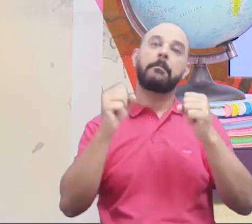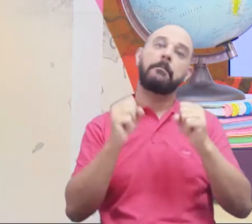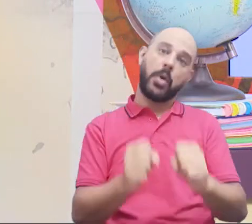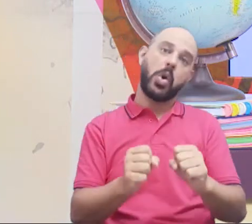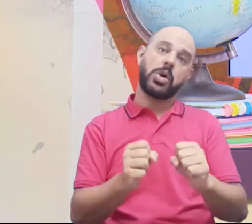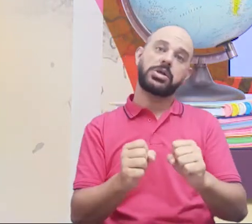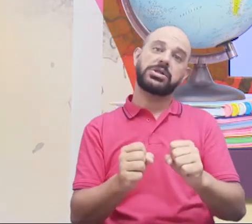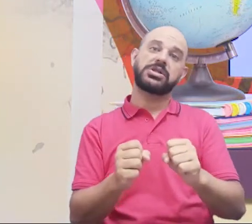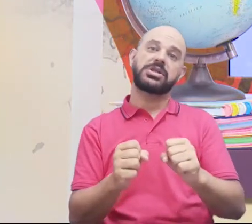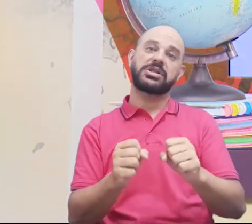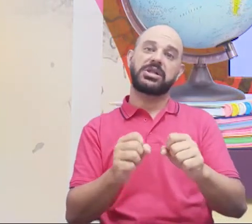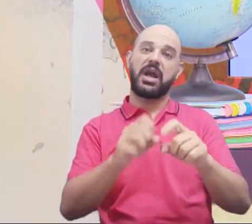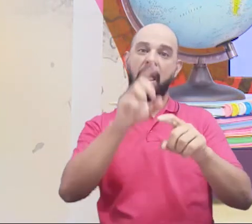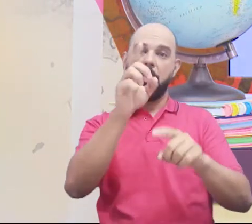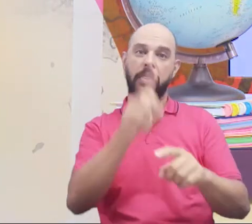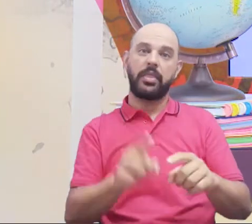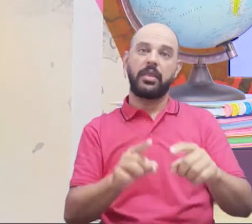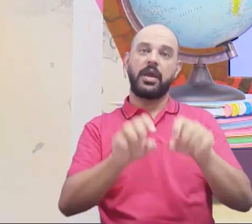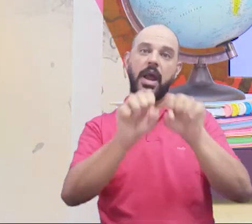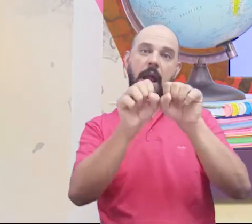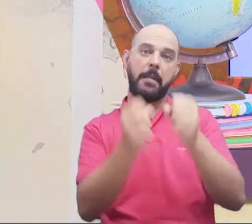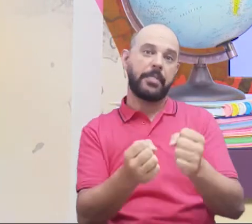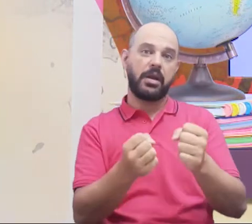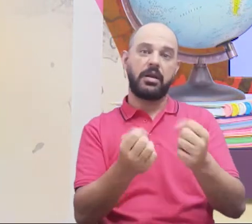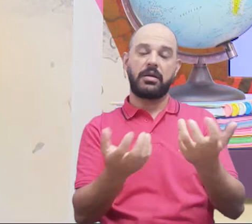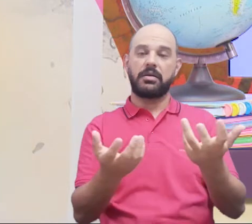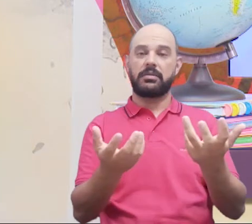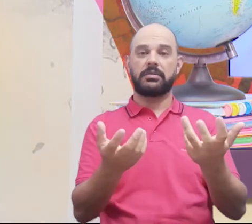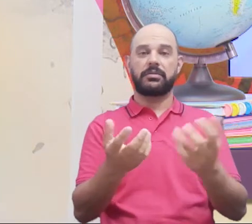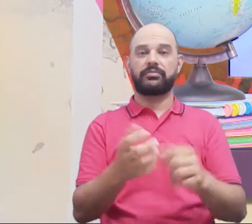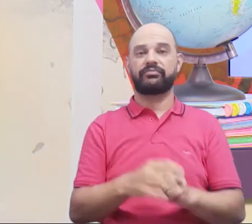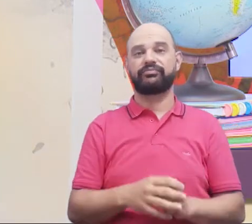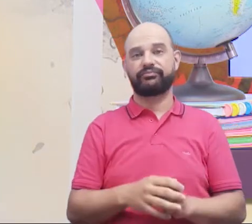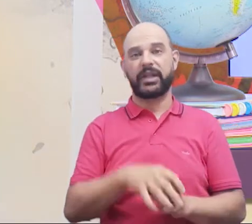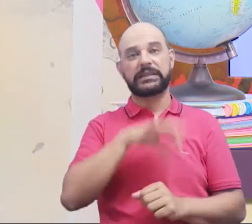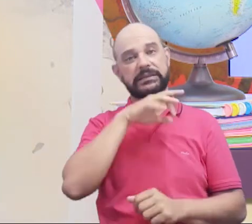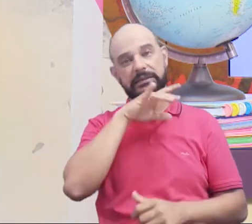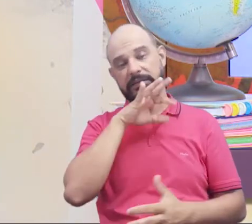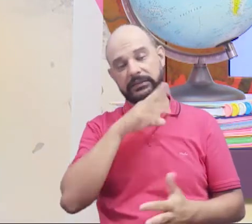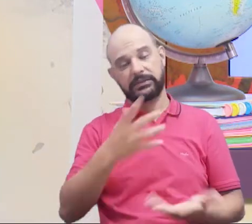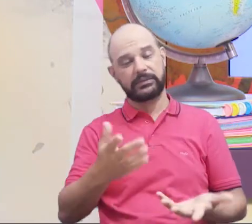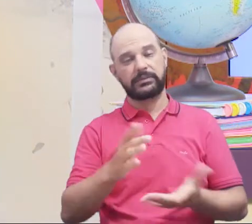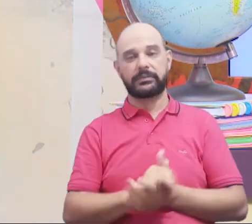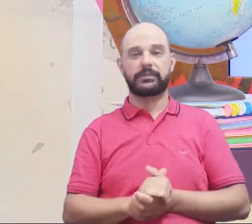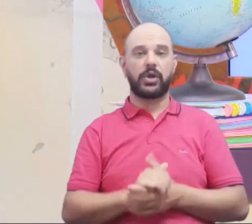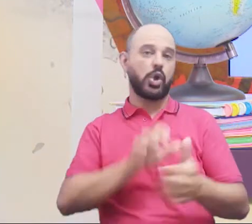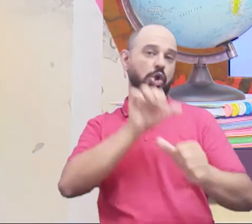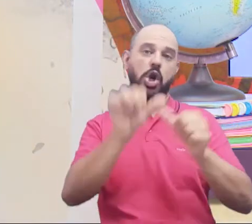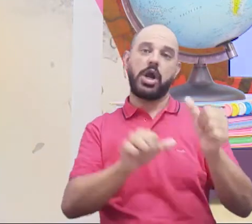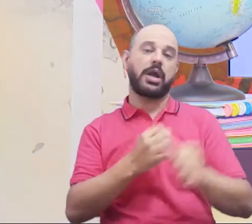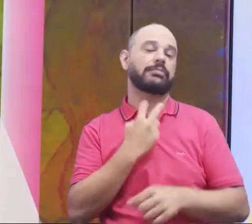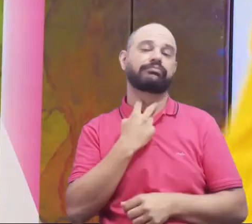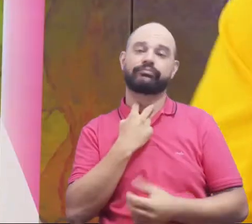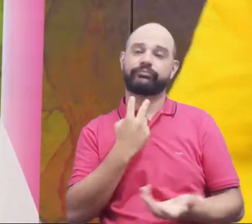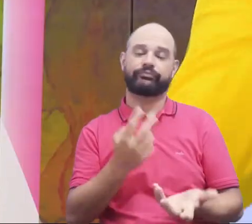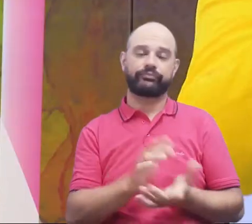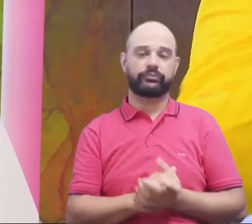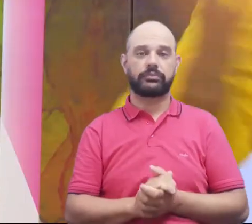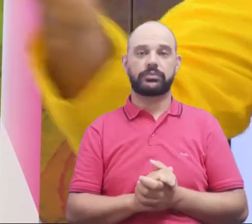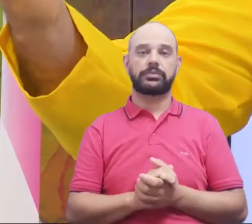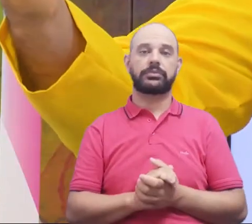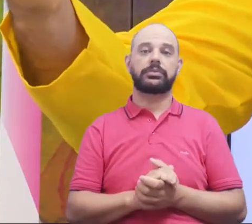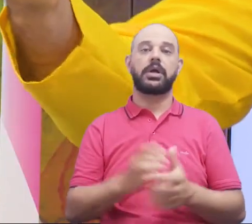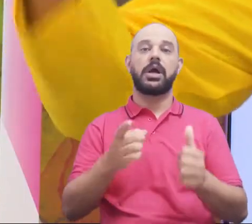alguns acidentes como lascar, quebrar, trincar e vai ficar complicado você ter a troca dessa peça.